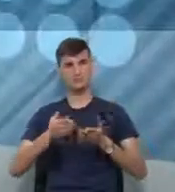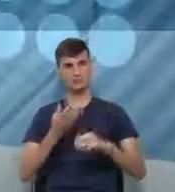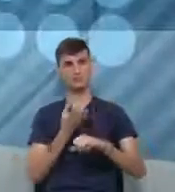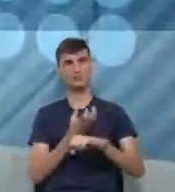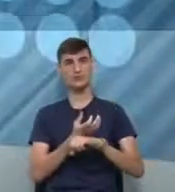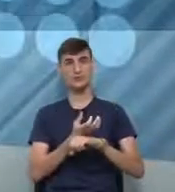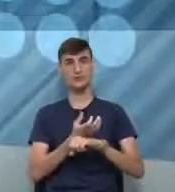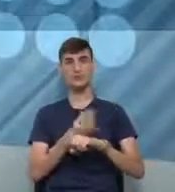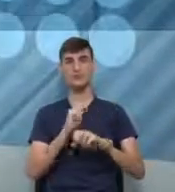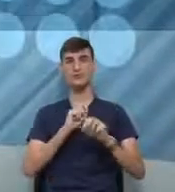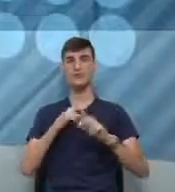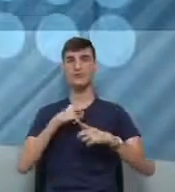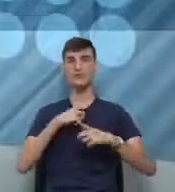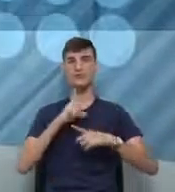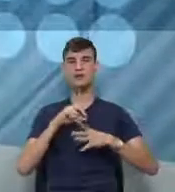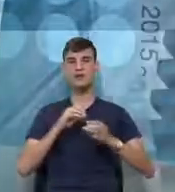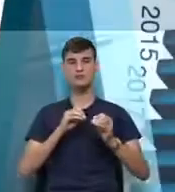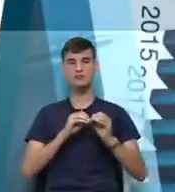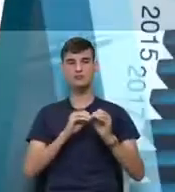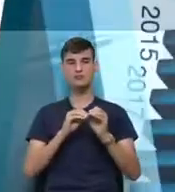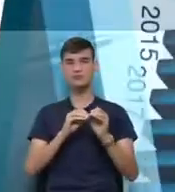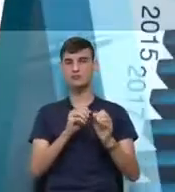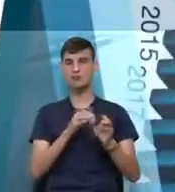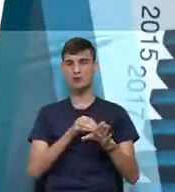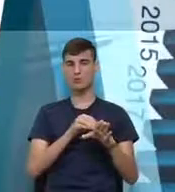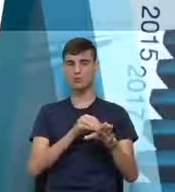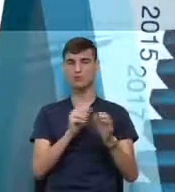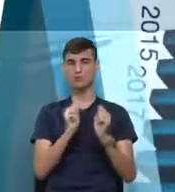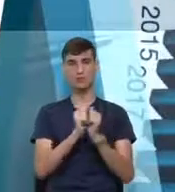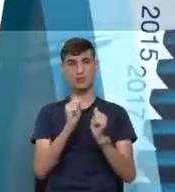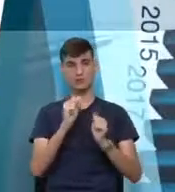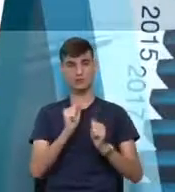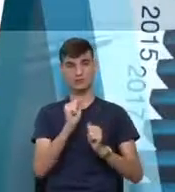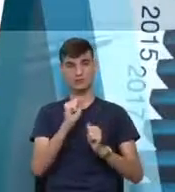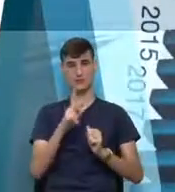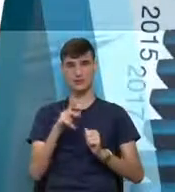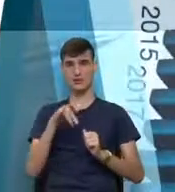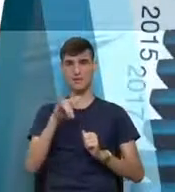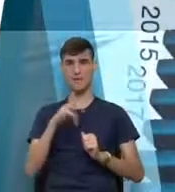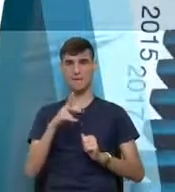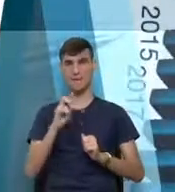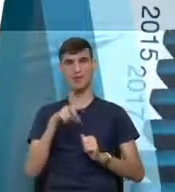disciplina. E para quem está nos acompanhando via Skype, o endereço é